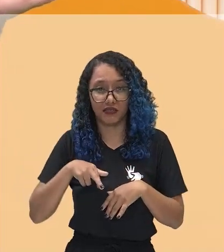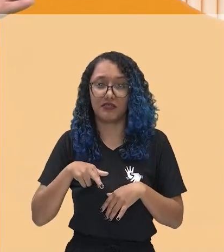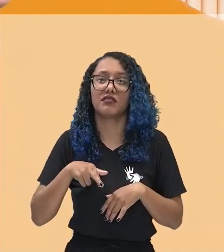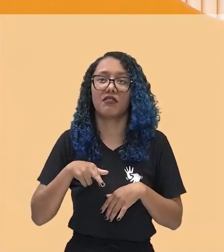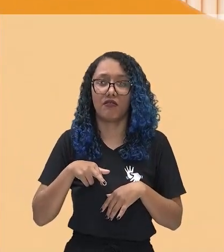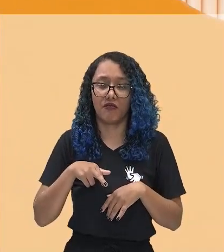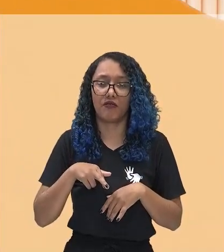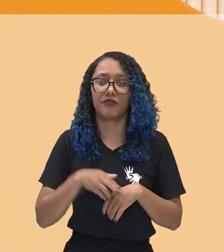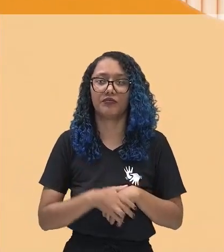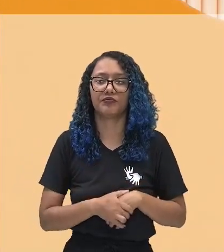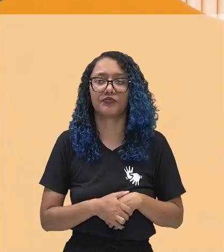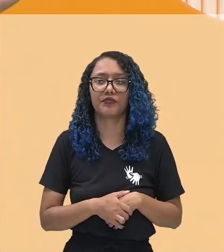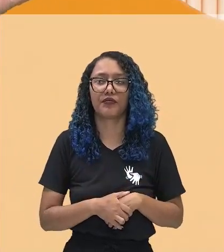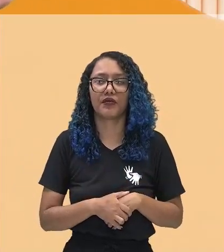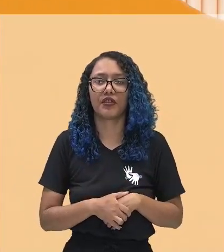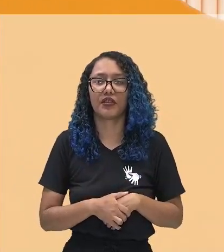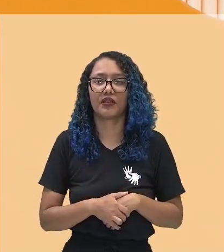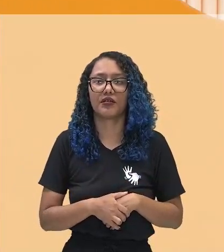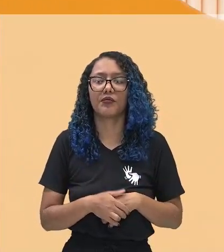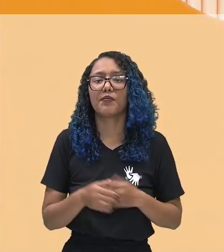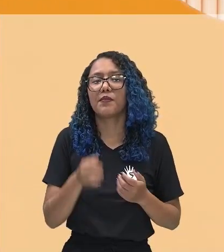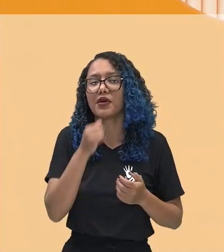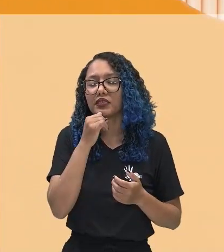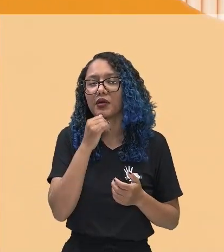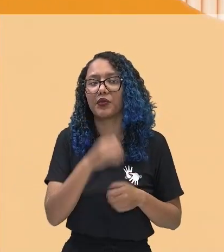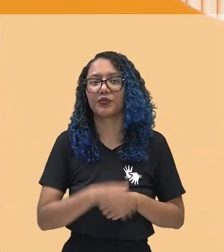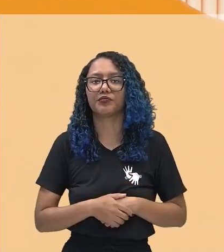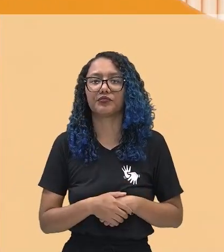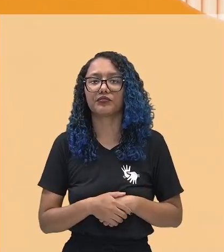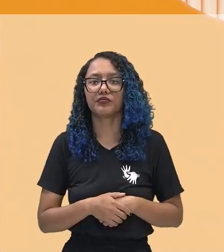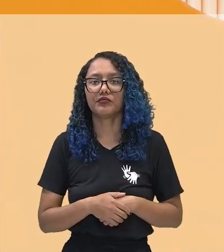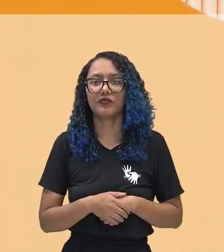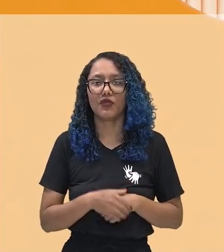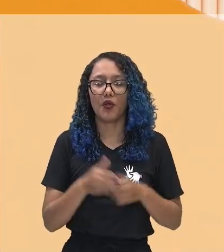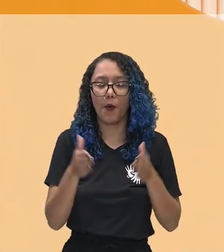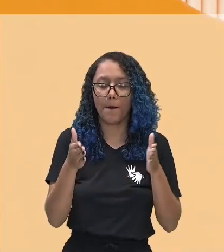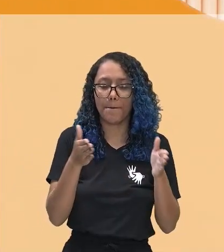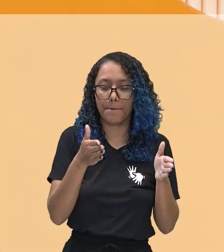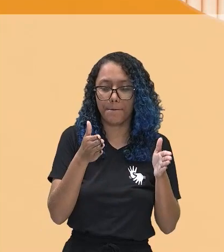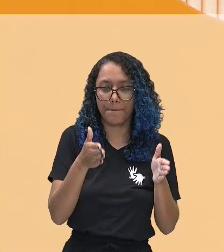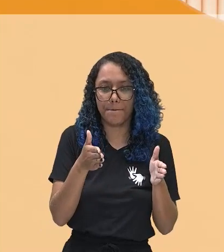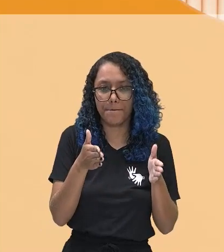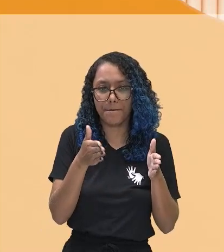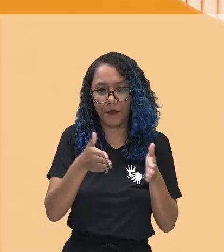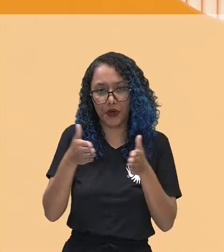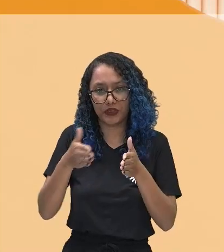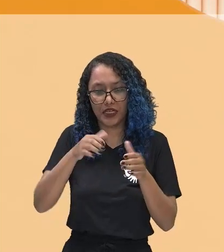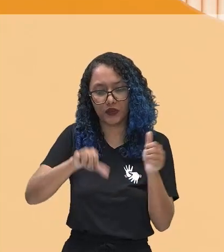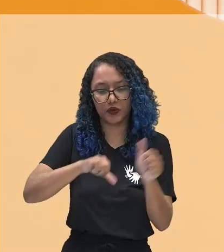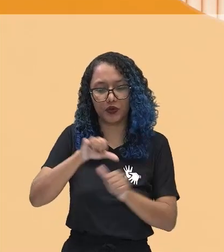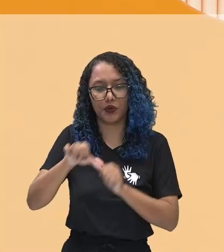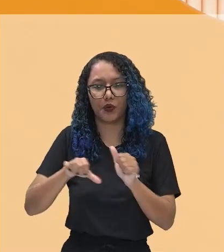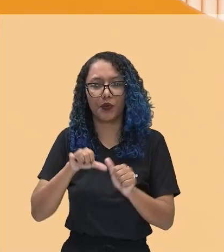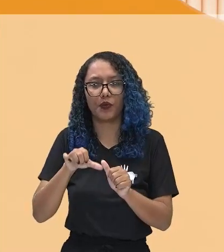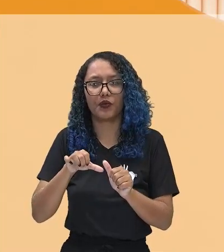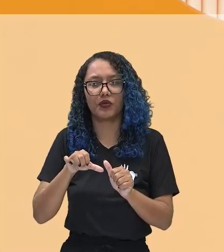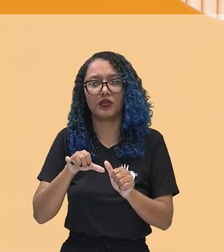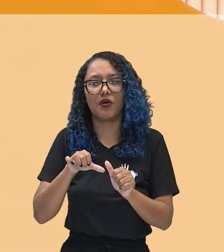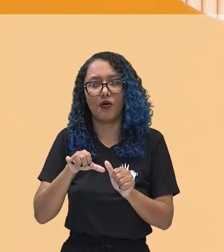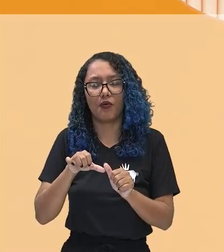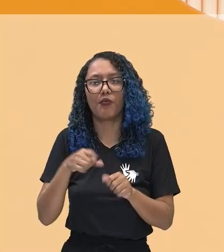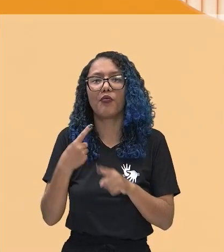né, vamos dizer assim, de um processo onde tudo era definido pelo quê? Pela ideia de um